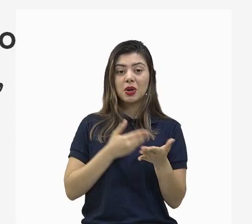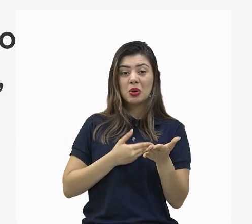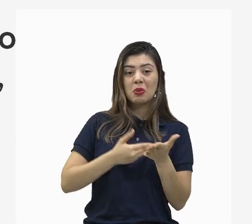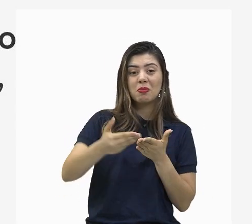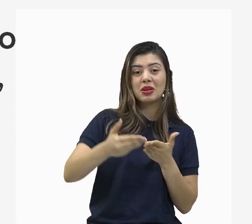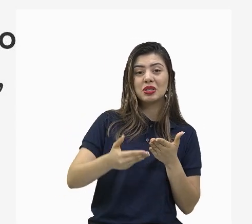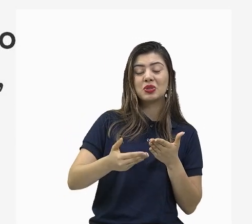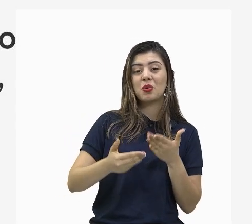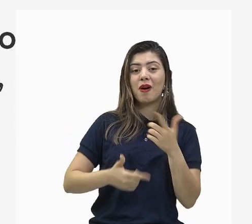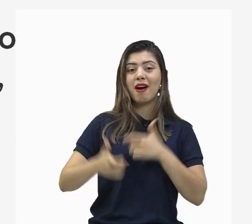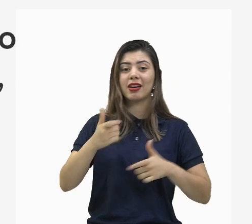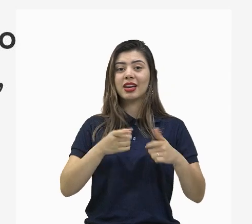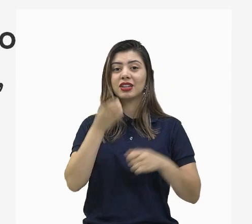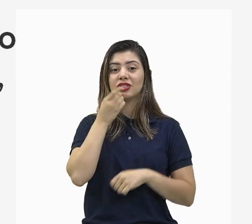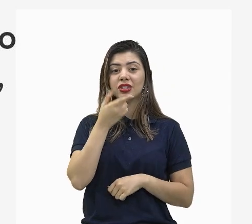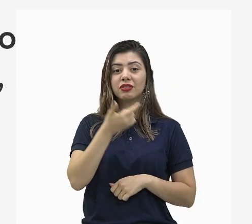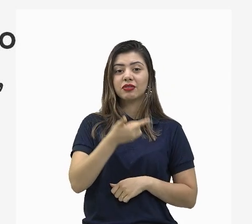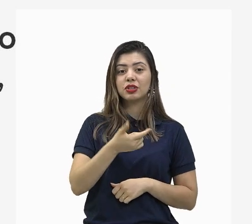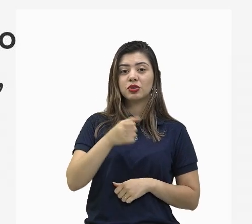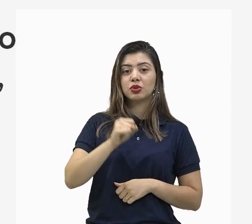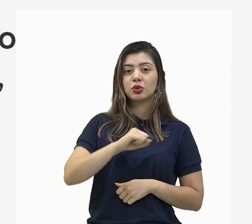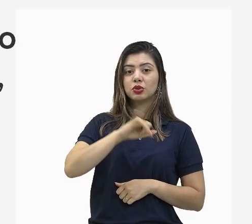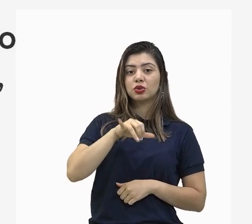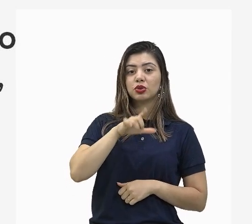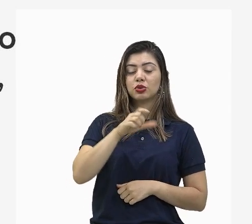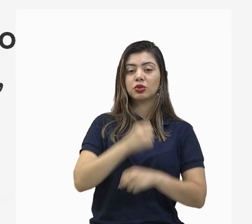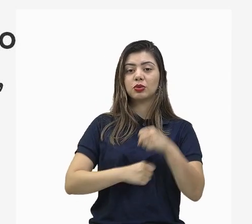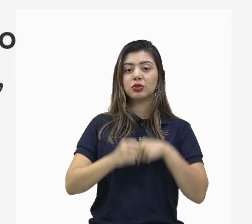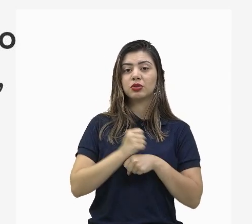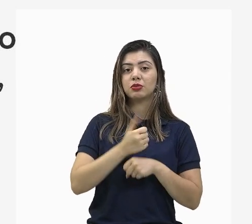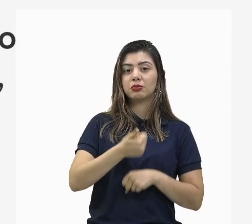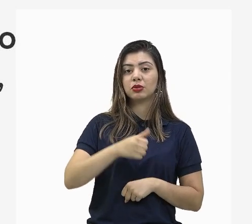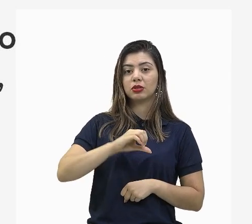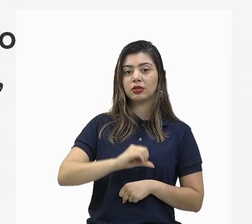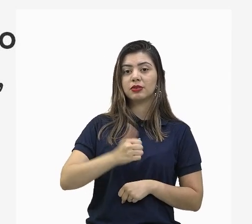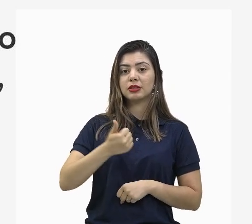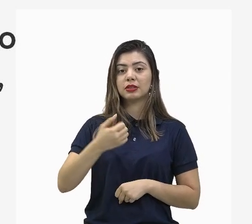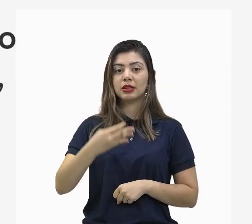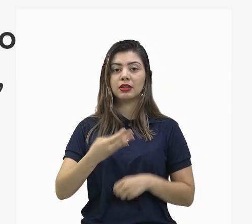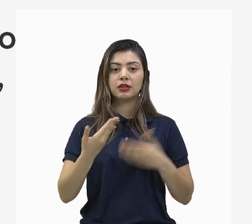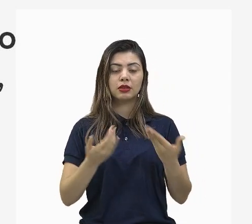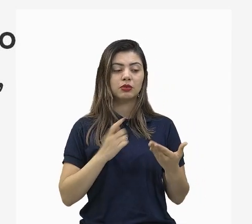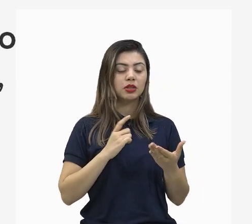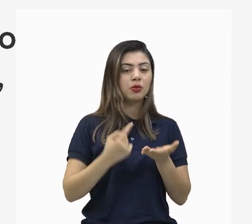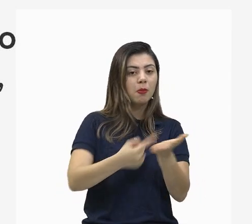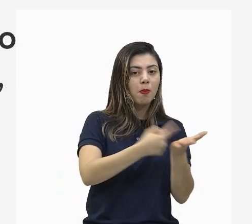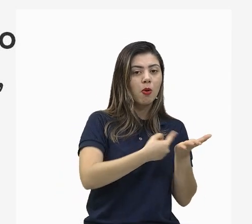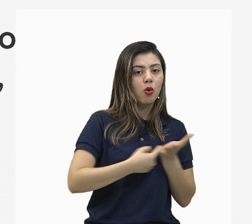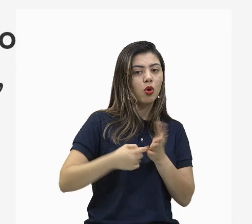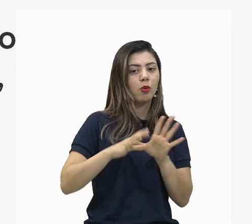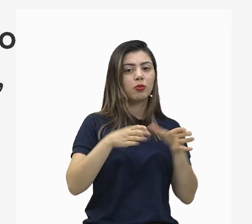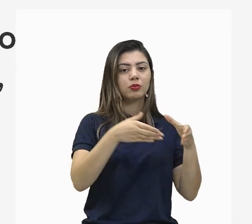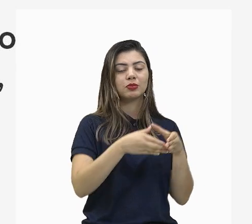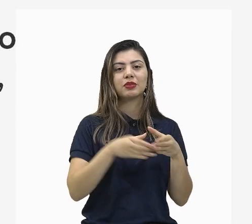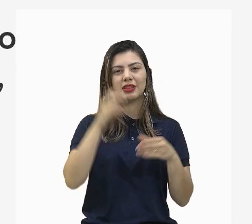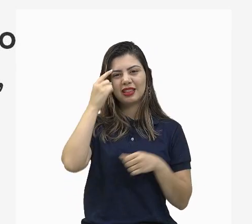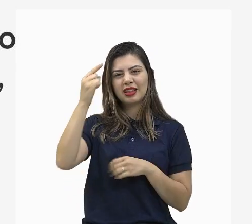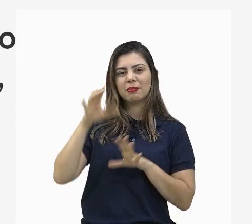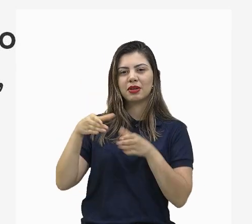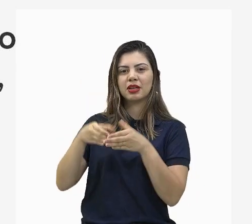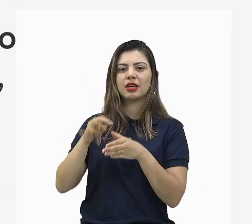Sérvia, em 28 de junho de 1914, o mecanismo das alianças militares, a Tríplice